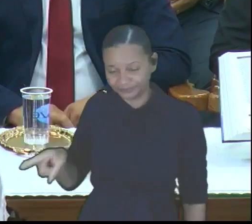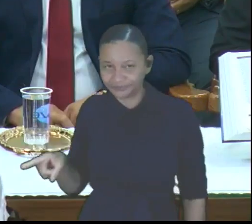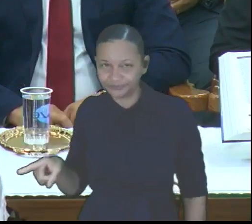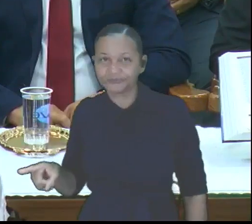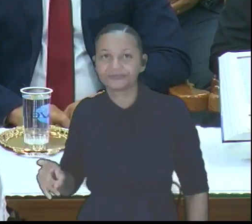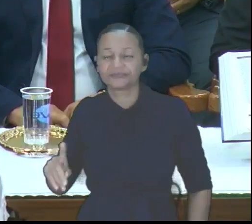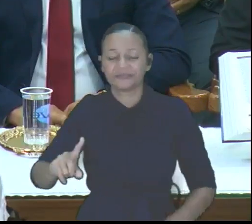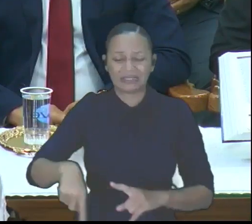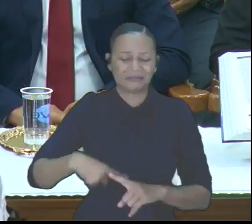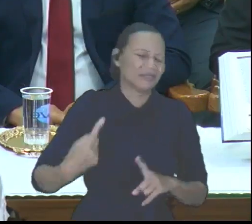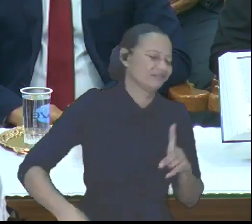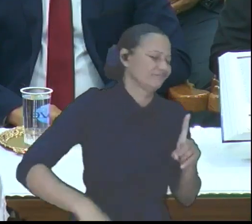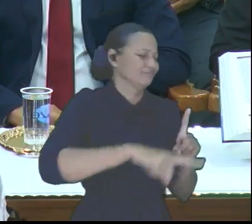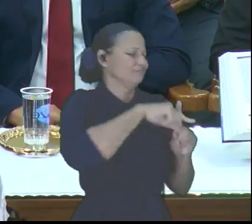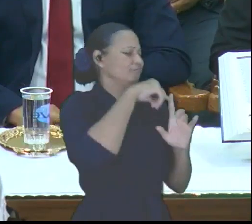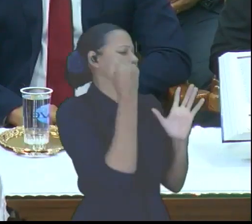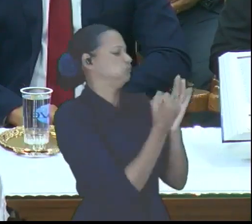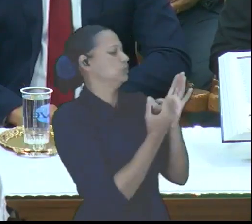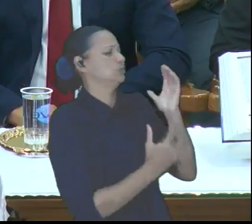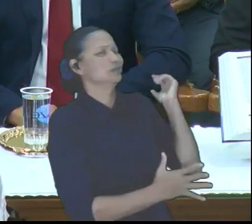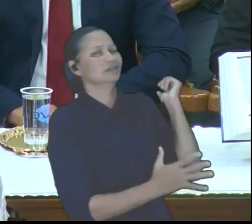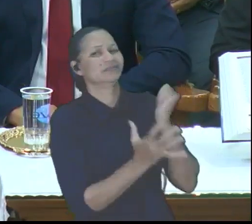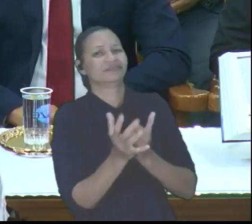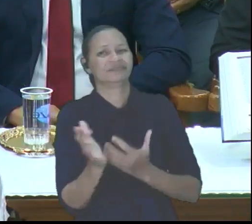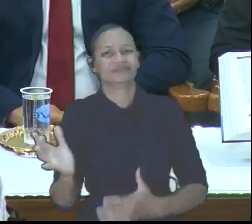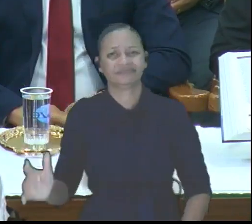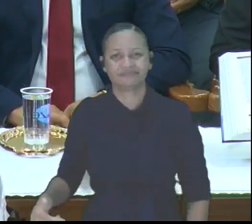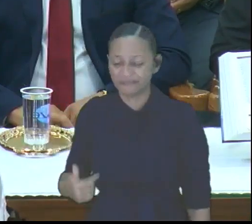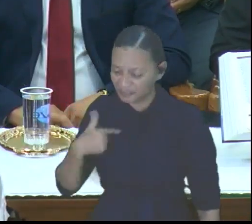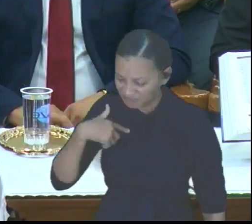após a crucificação, talvez dizendo assim, eu sabia